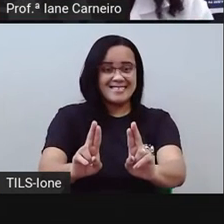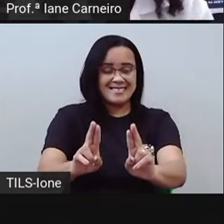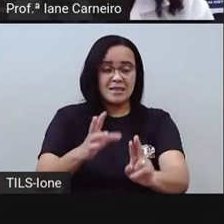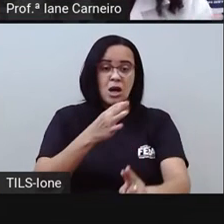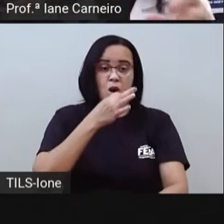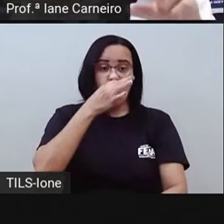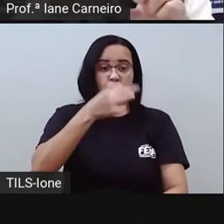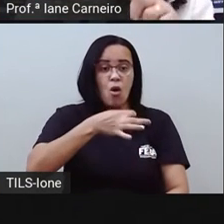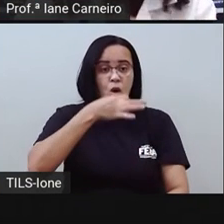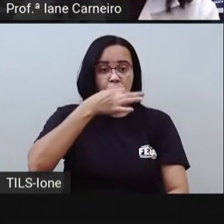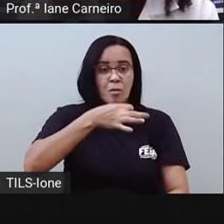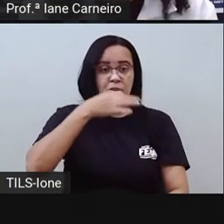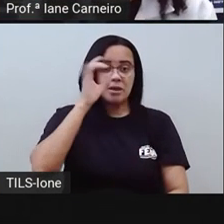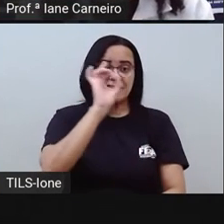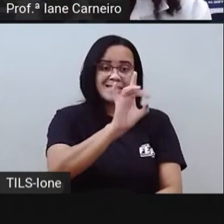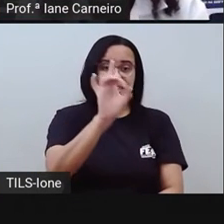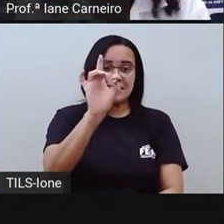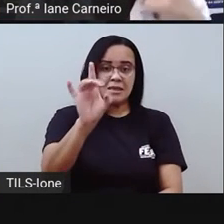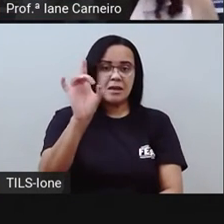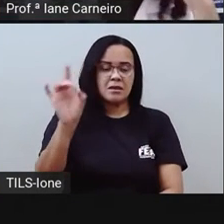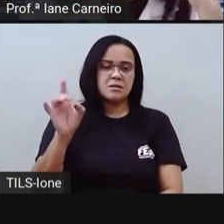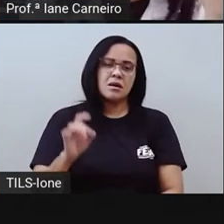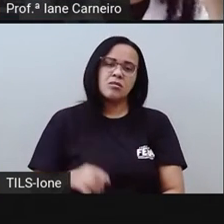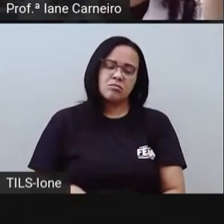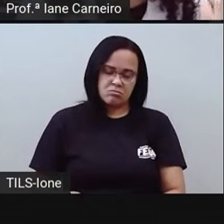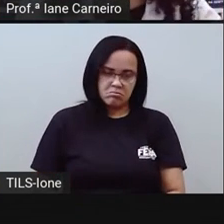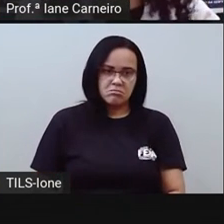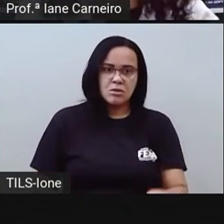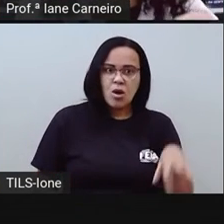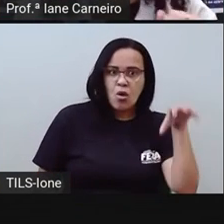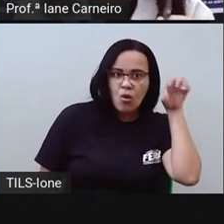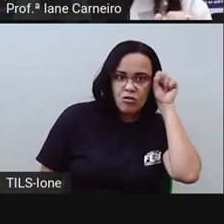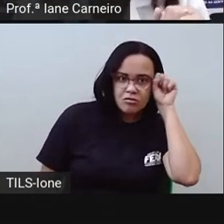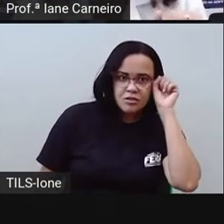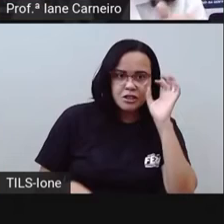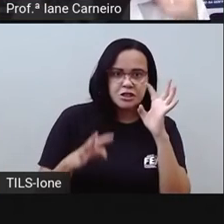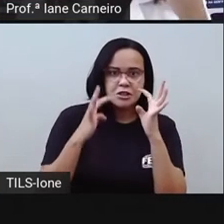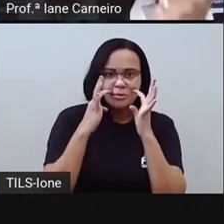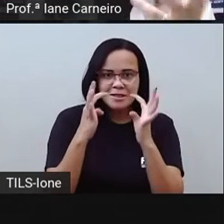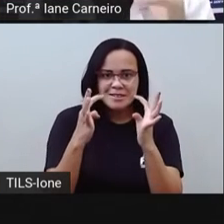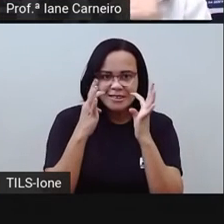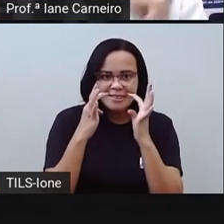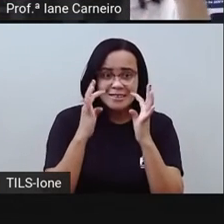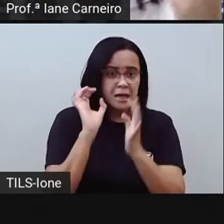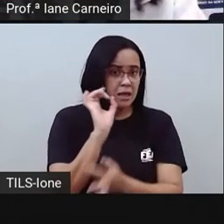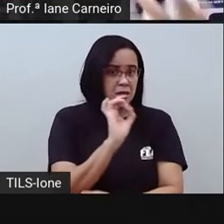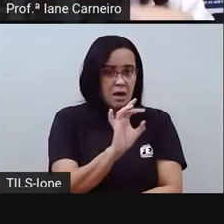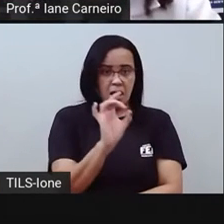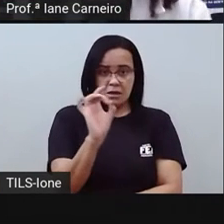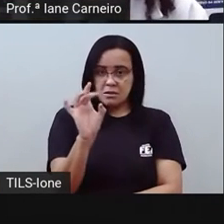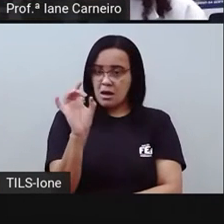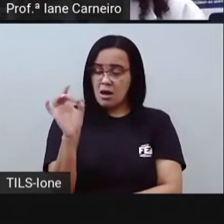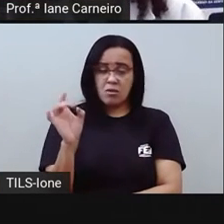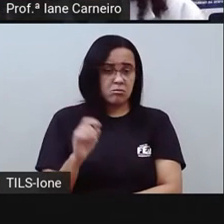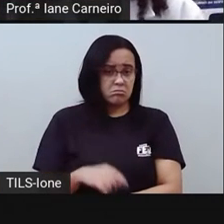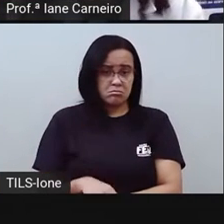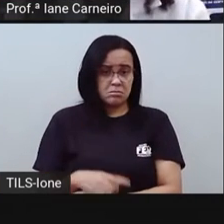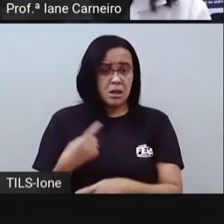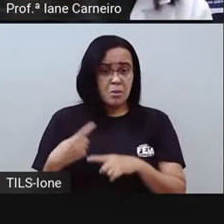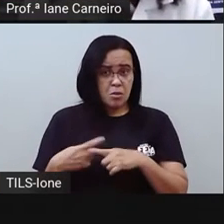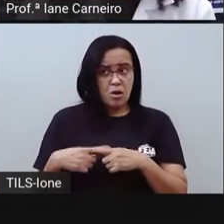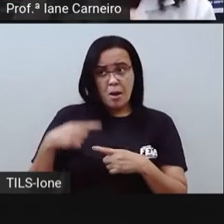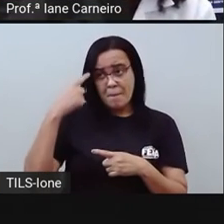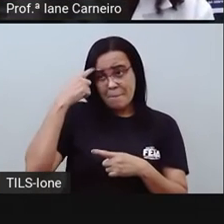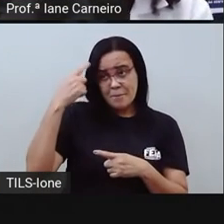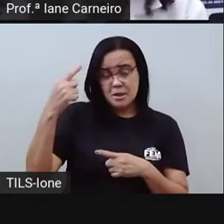o importante é haver o respeito, né? Ouvir a opinião do outro, né? E dizer, olha só, fulano pensa diferente de mim.